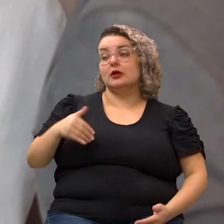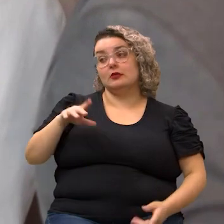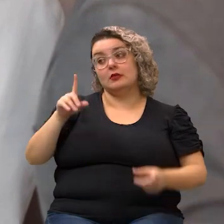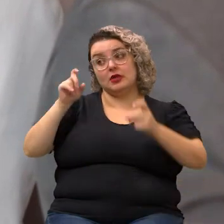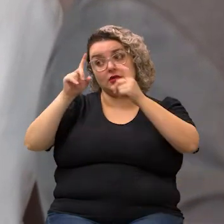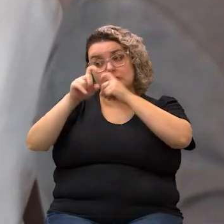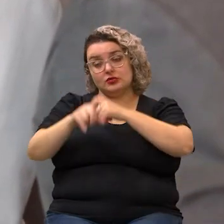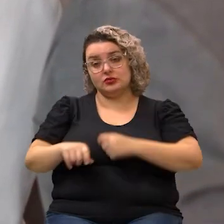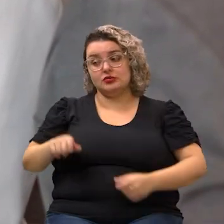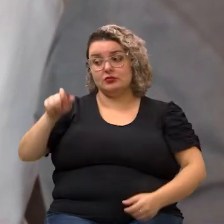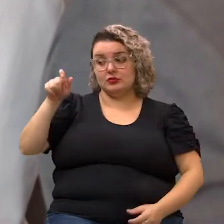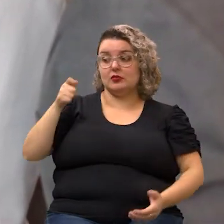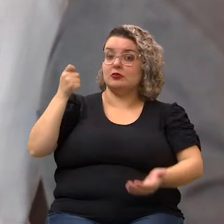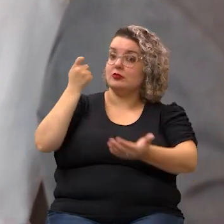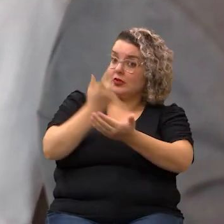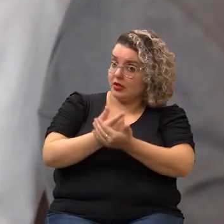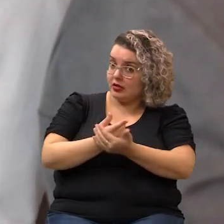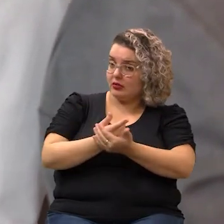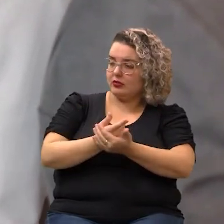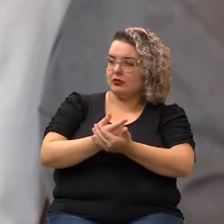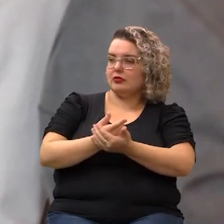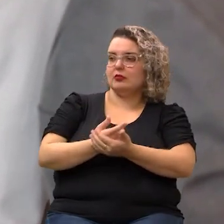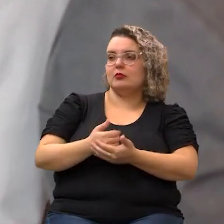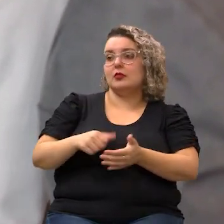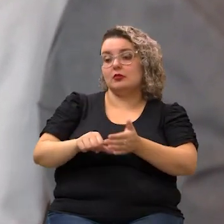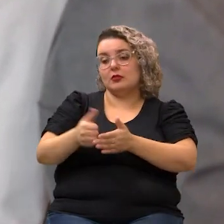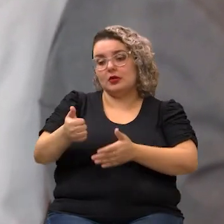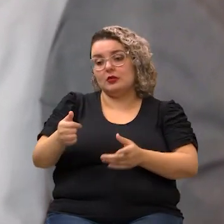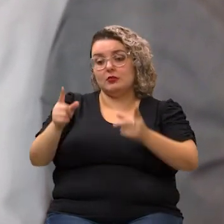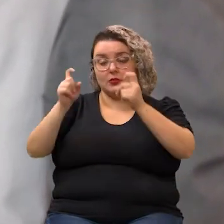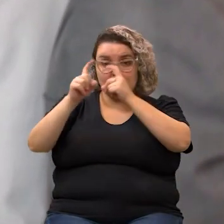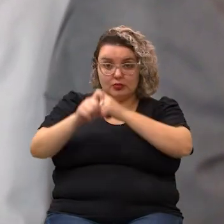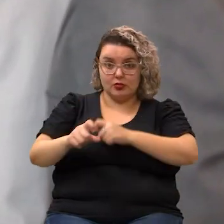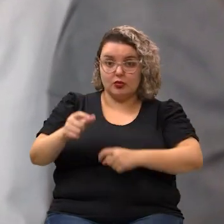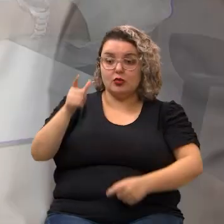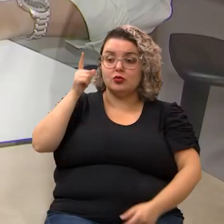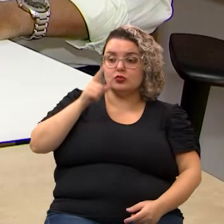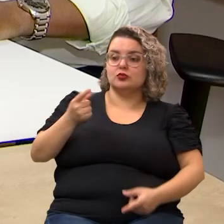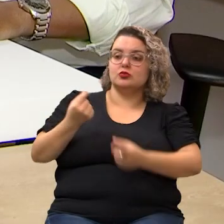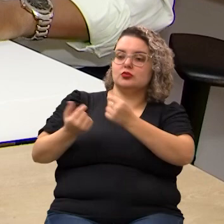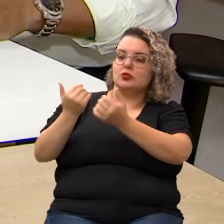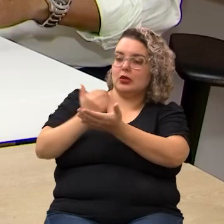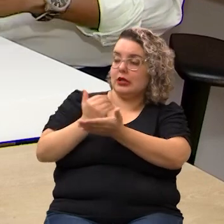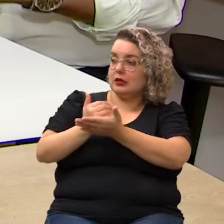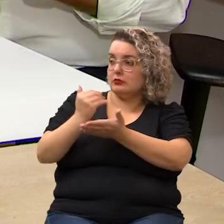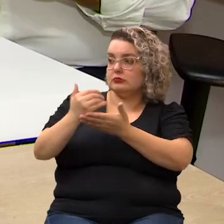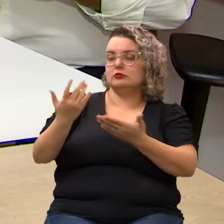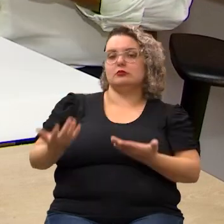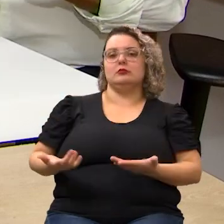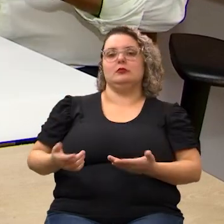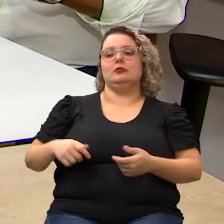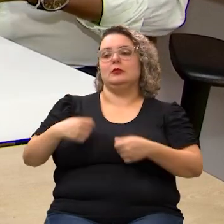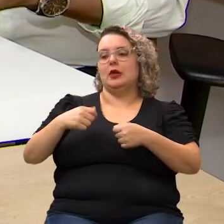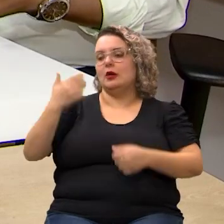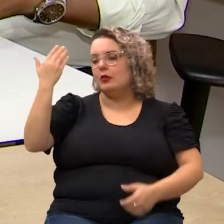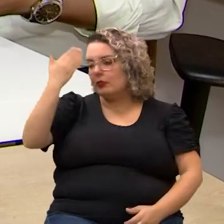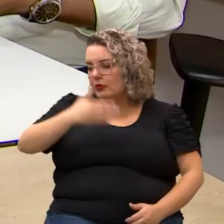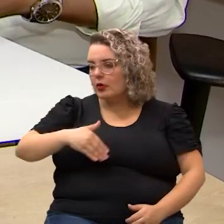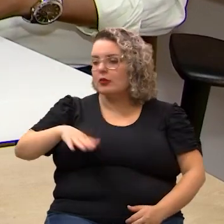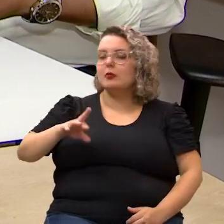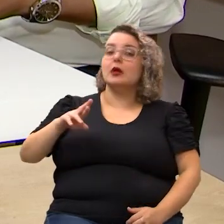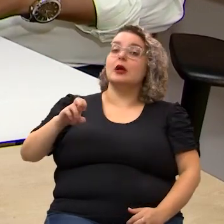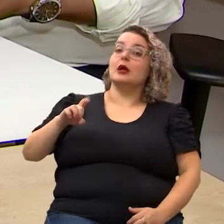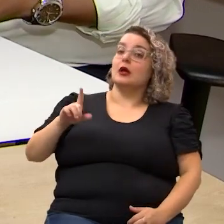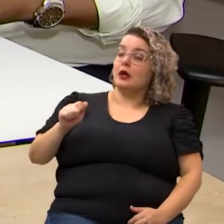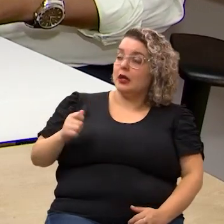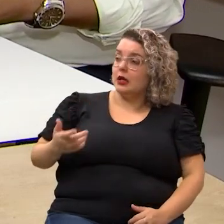mais difícil para a pessoa conseguir pagar esse empréstimo. Primeiro, é mais difícil a pessoa conseguir um empréstimo. Ela precisa comprovar mais